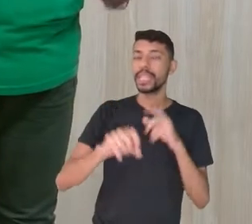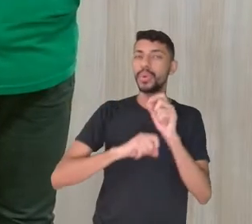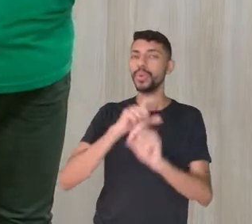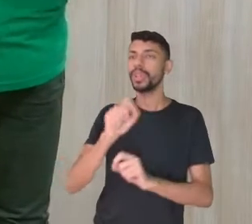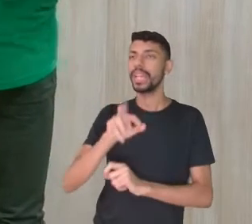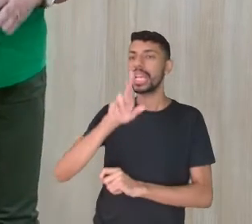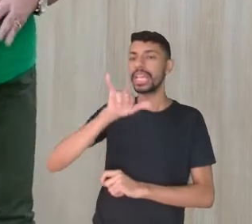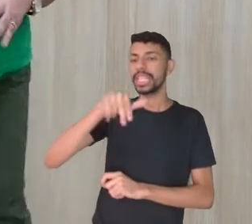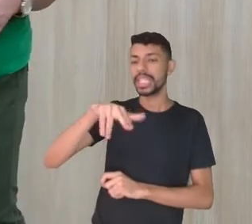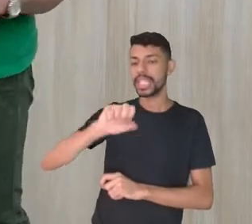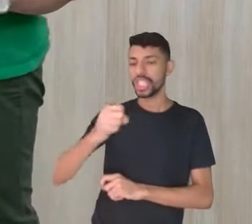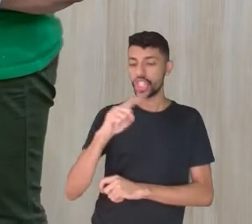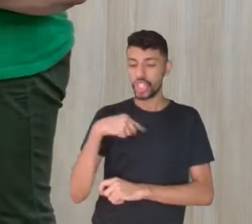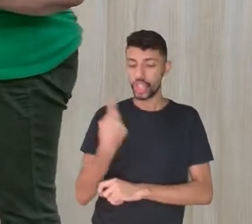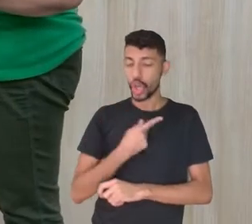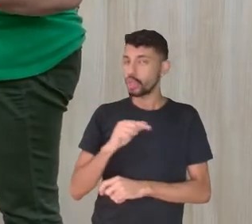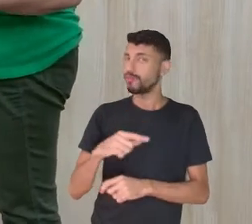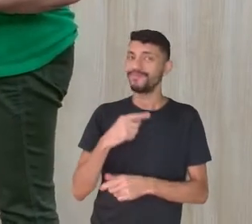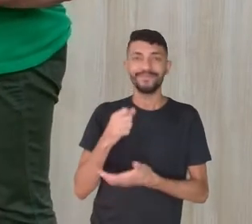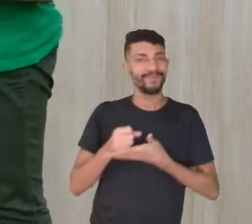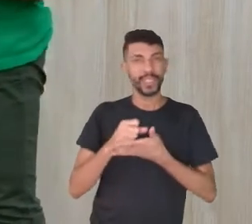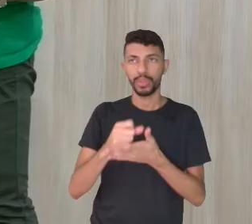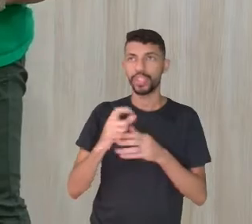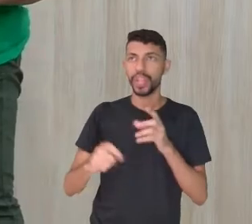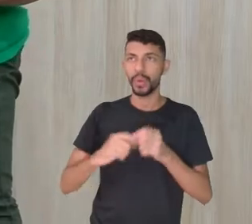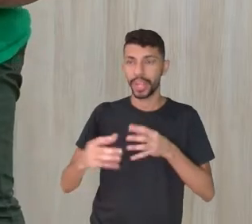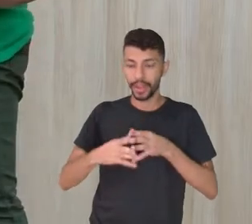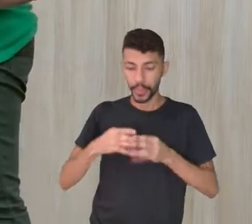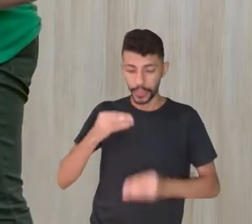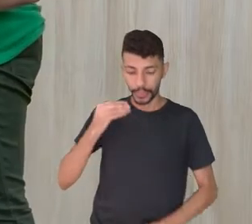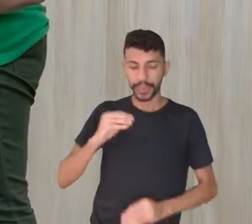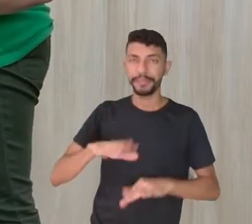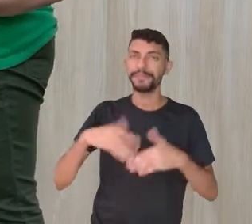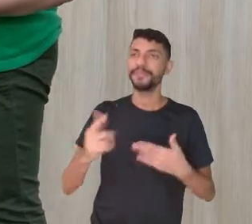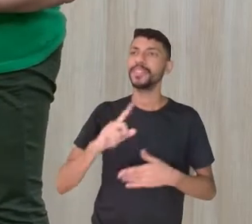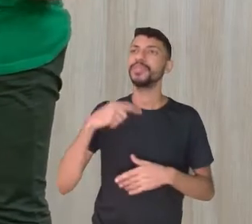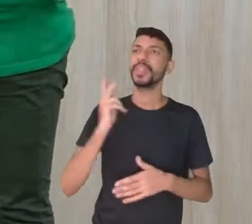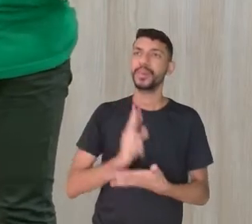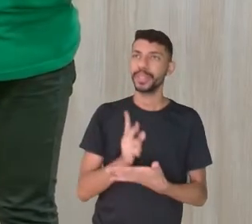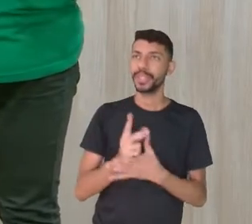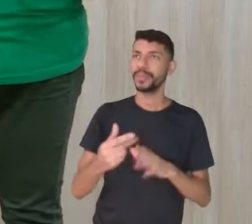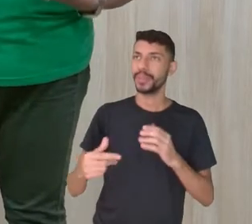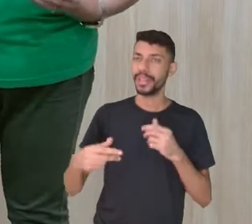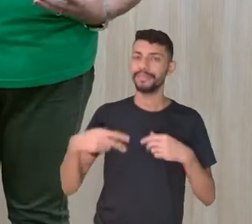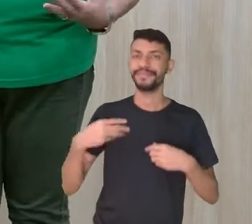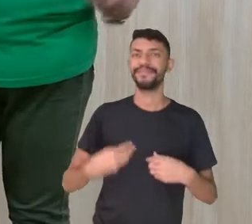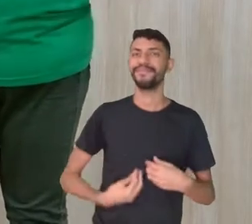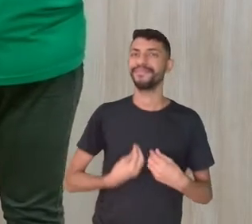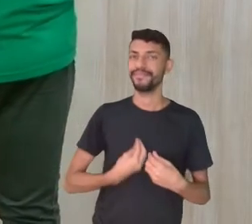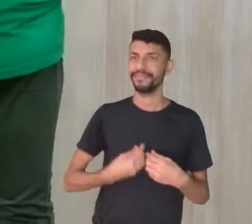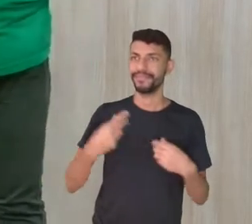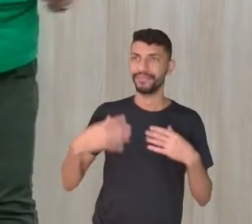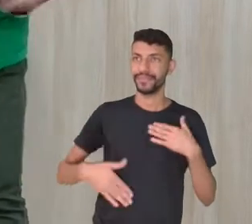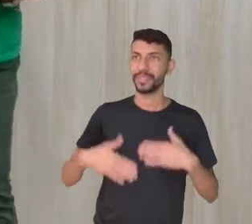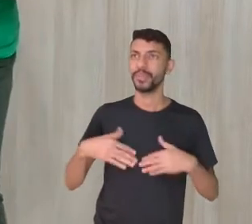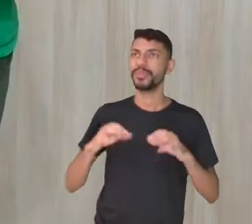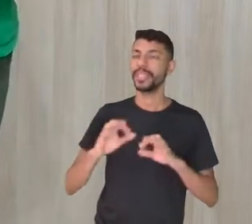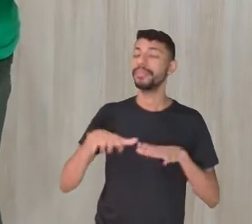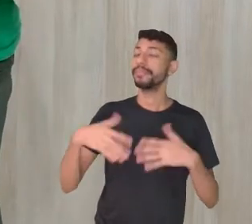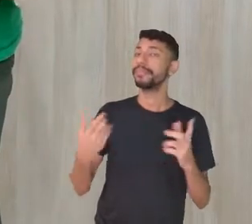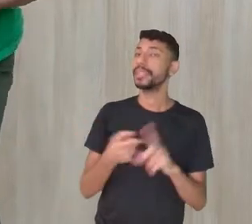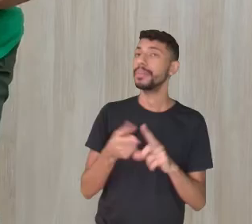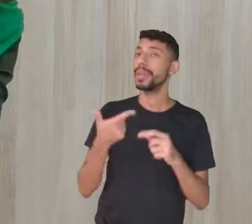eliminar, eles vão ficar presos. E assim outros e outros, né, que nós falamos. E outros que eu quero chamar a atenção, e a professora Cláudia